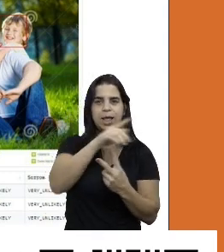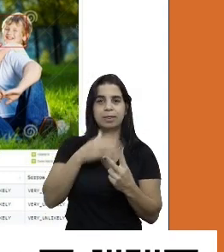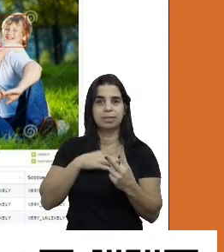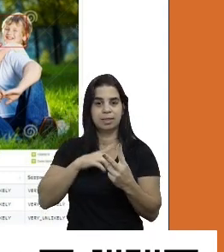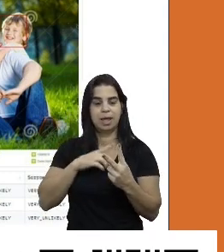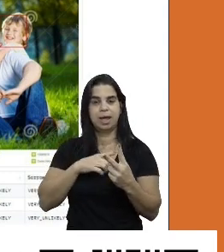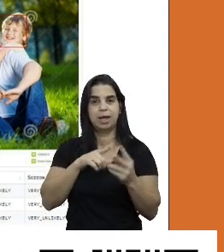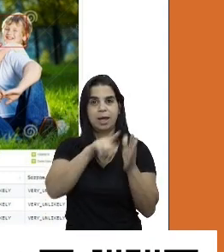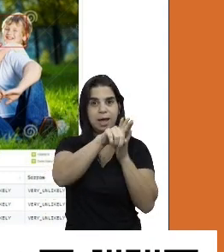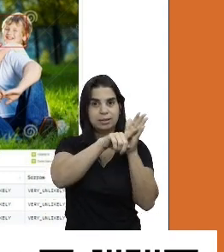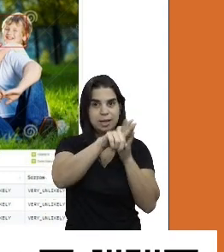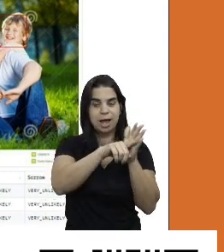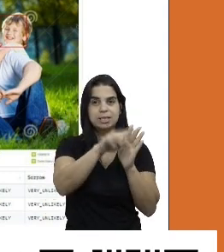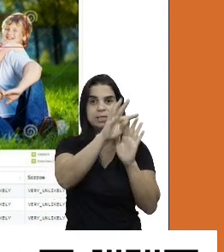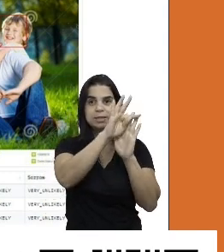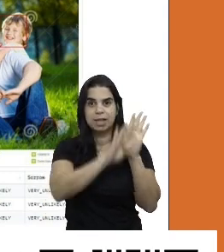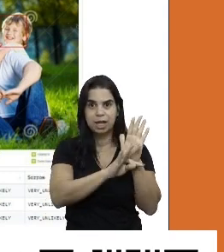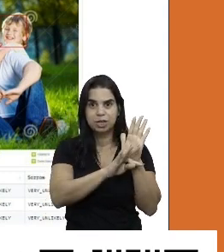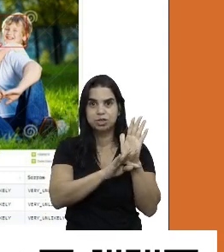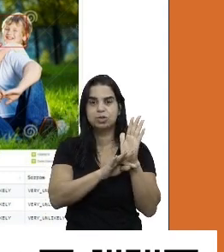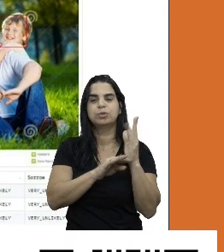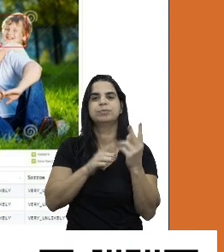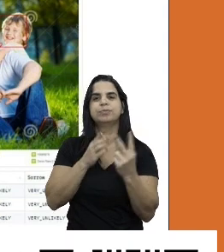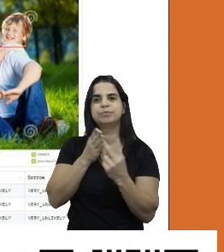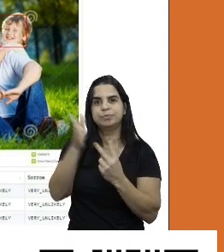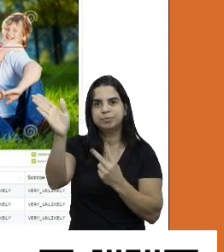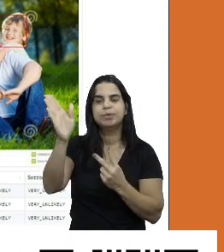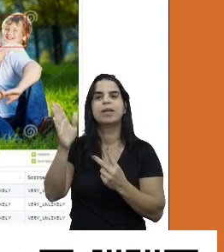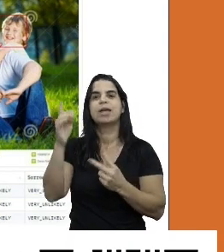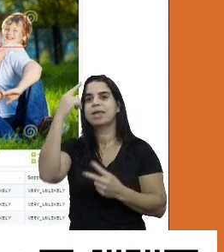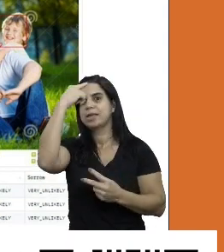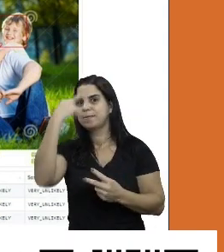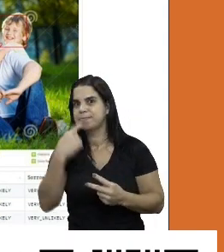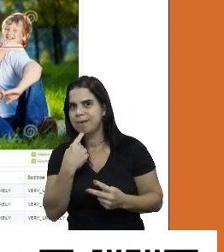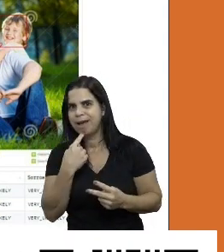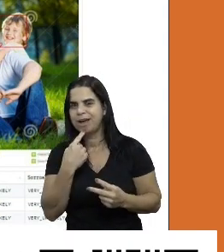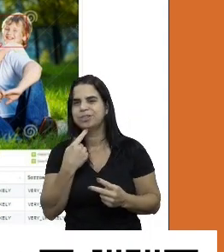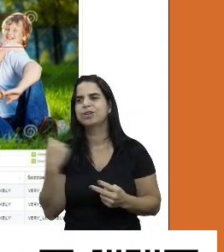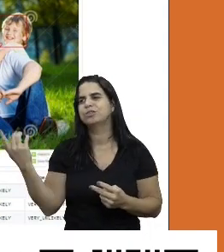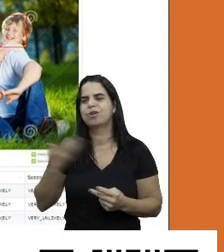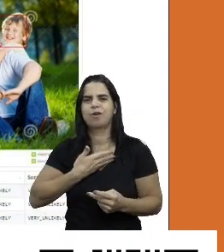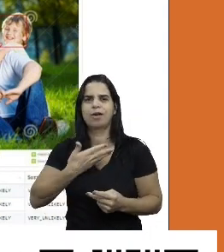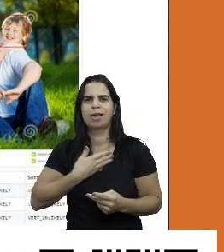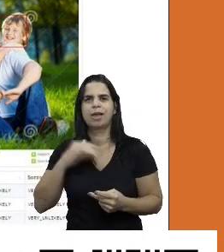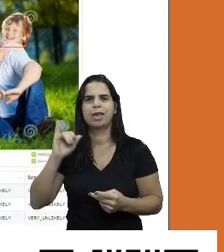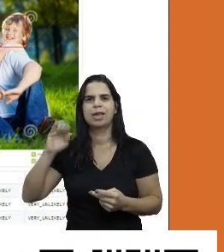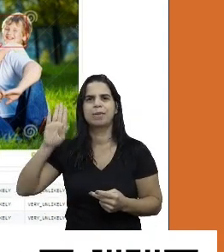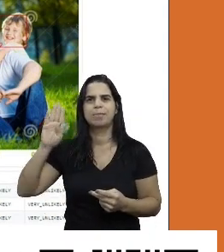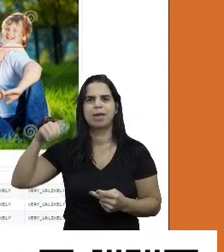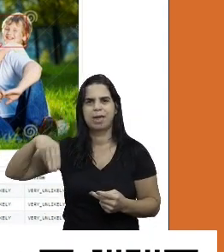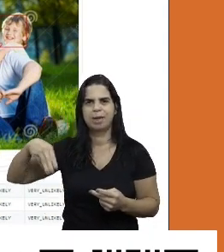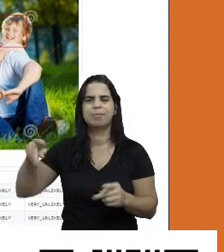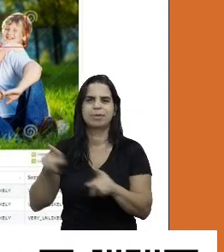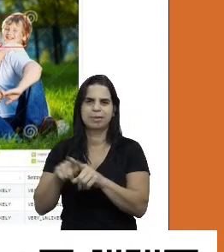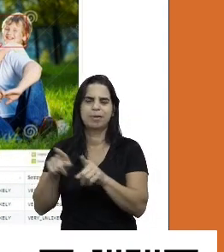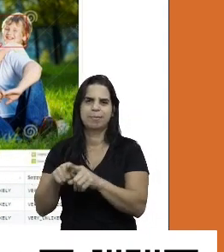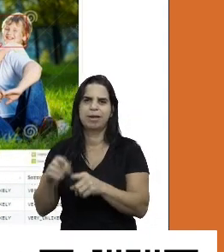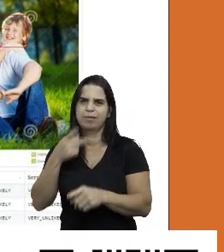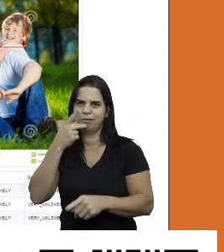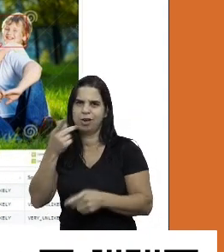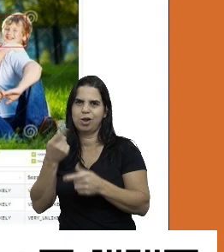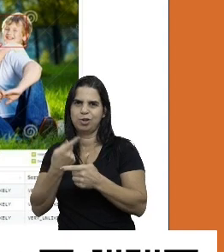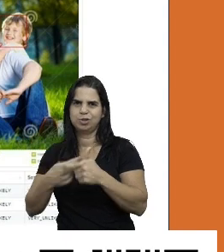e por imagem que o nosso colega da IBM comentou agora pouco também que é o famoso de planing então aqui a gente